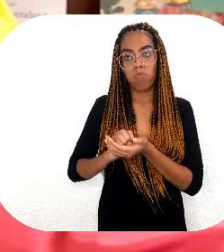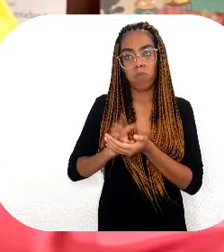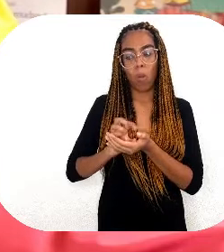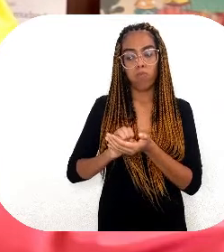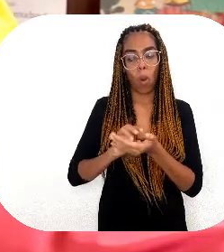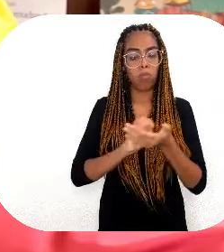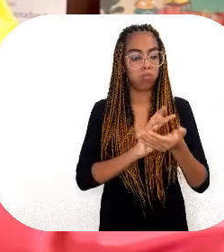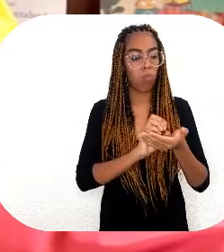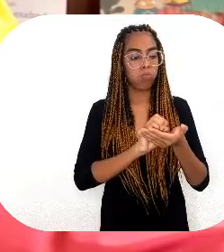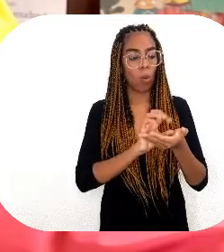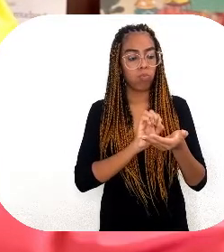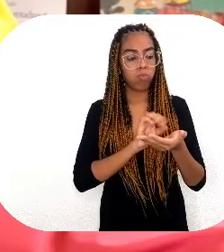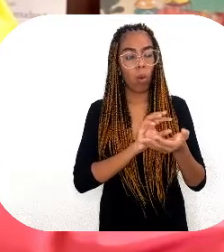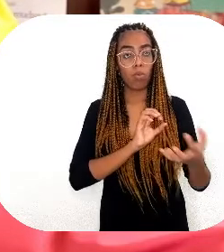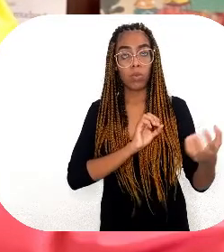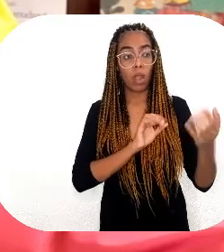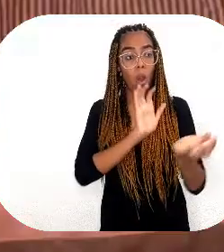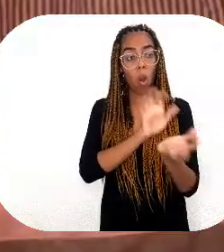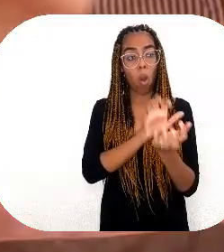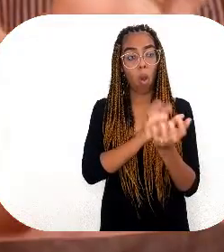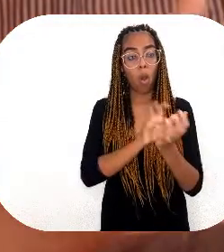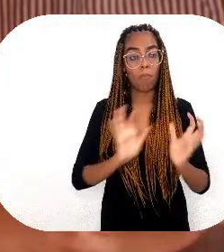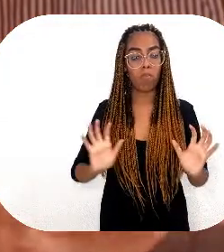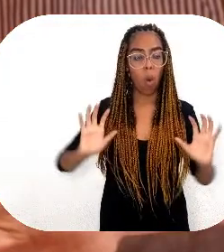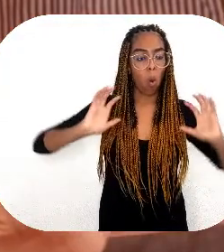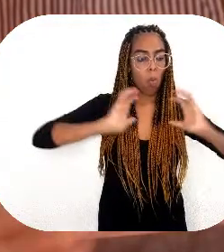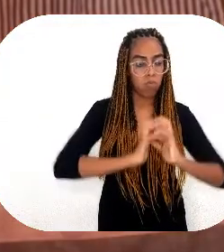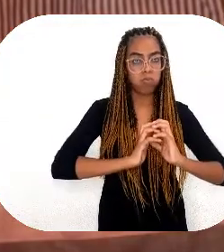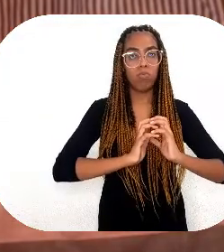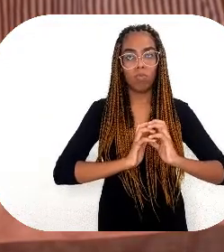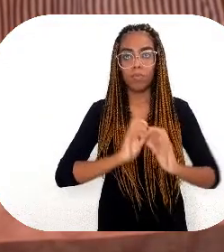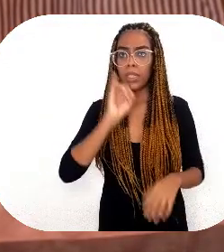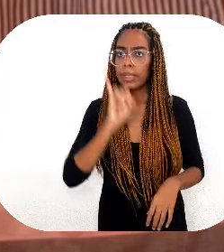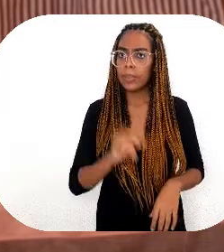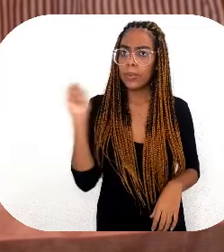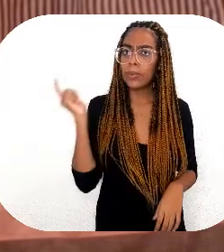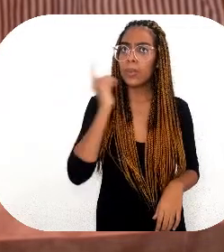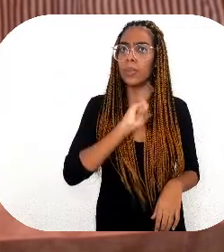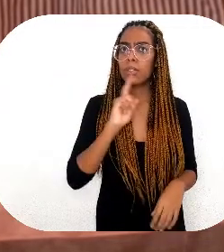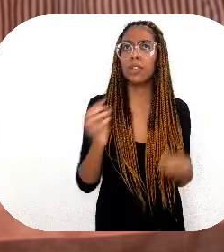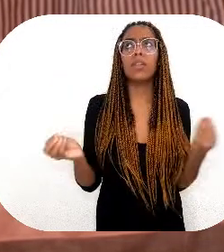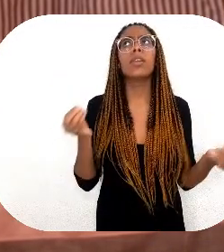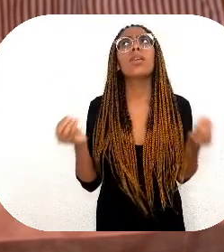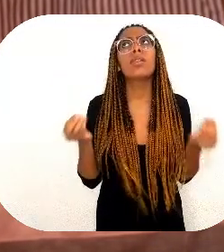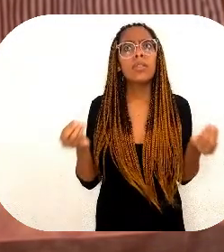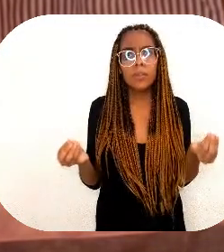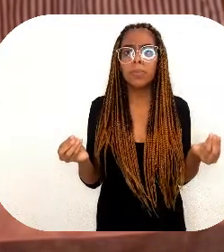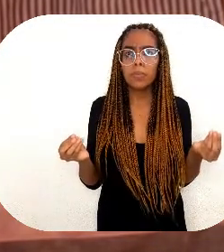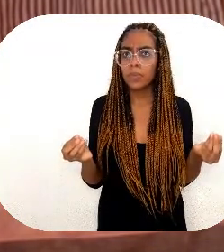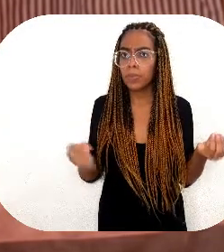quase pulsando. Os crocodilos desistiram porque seria